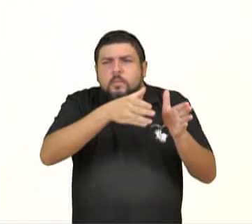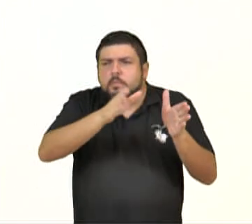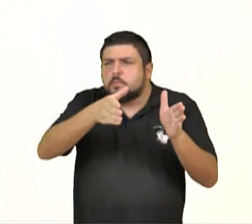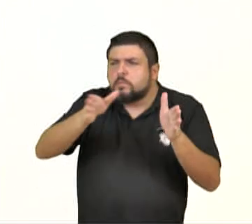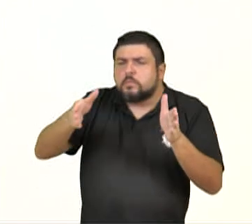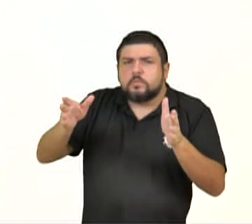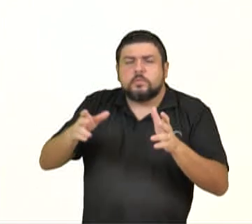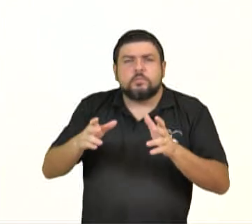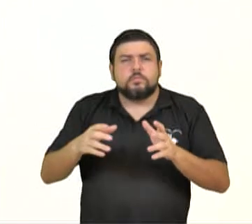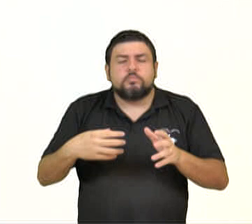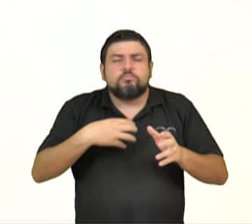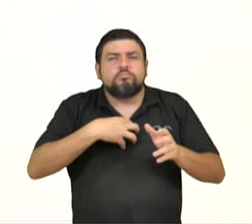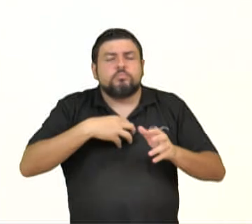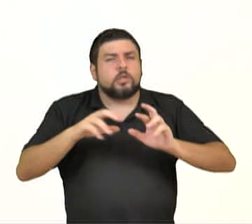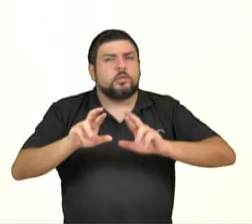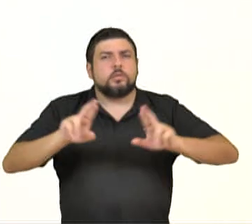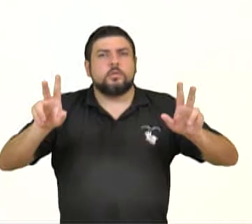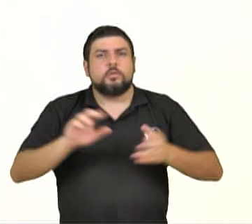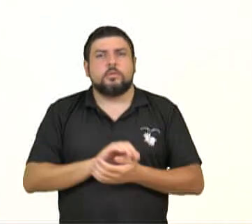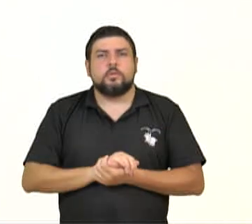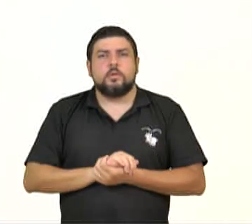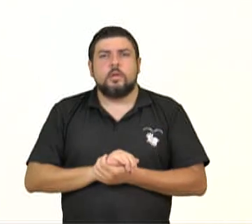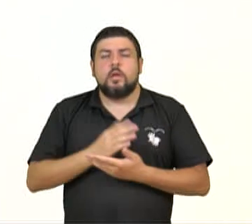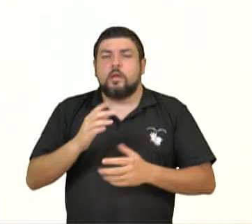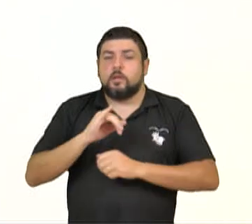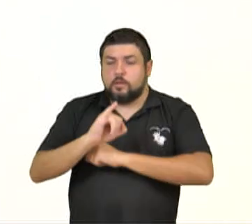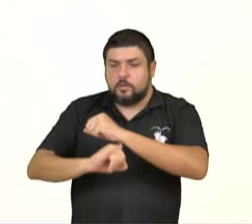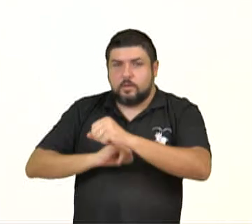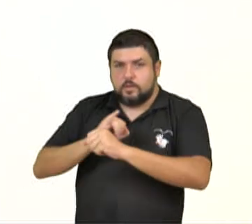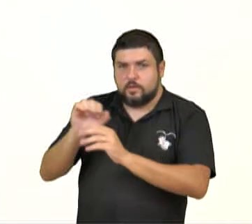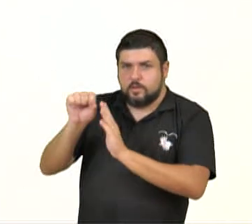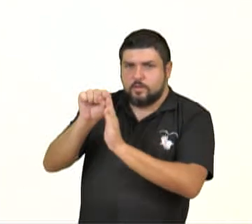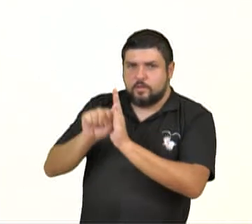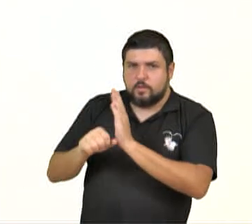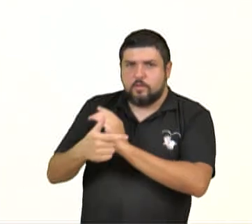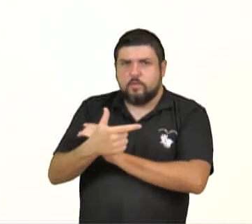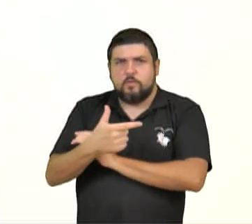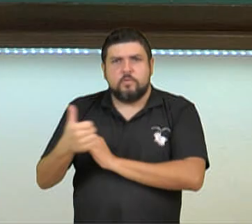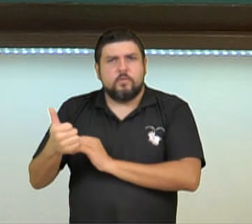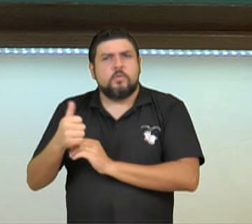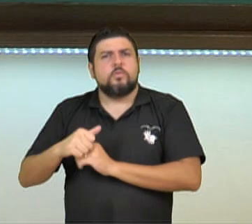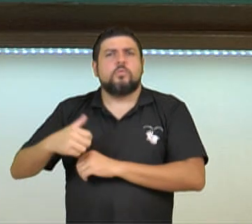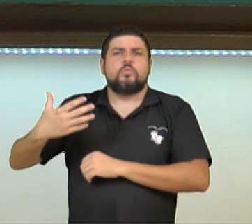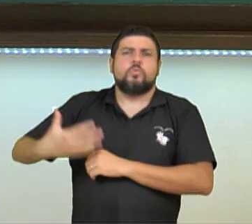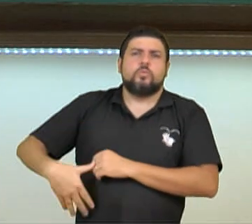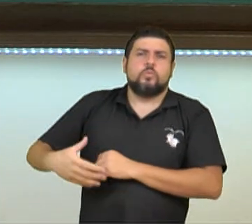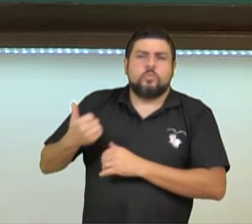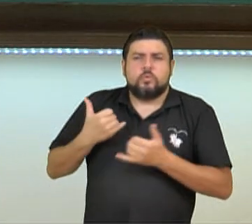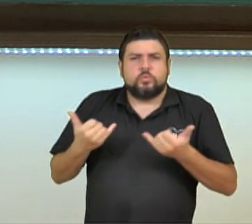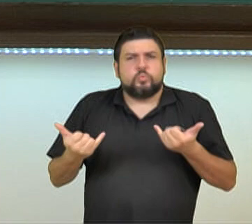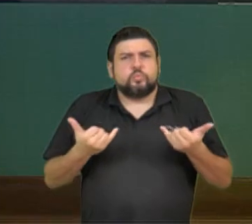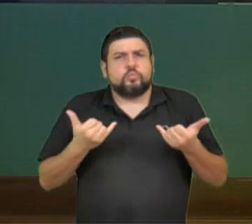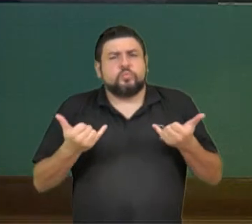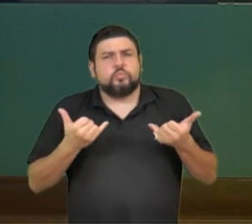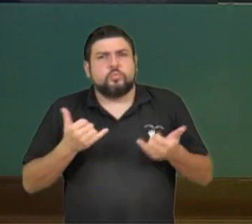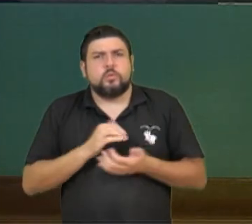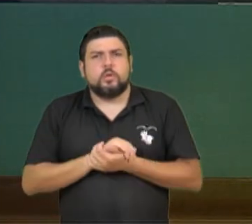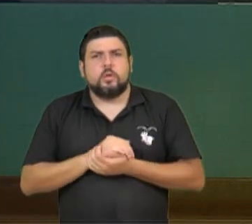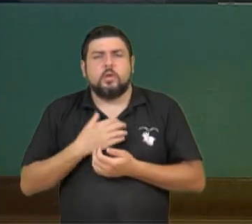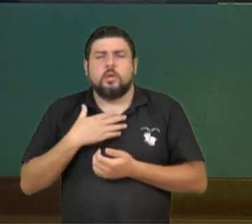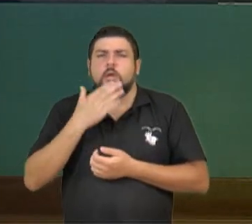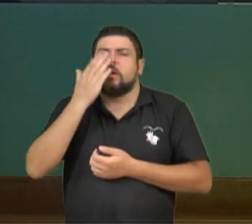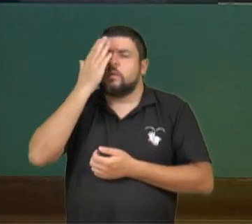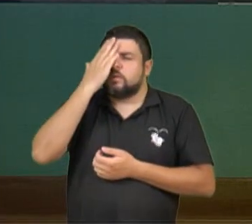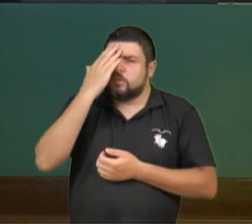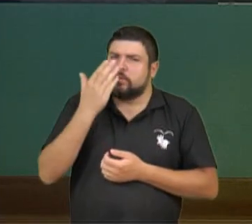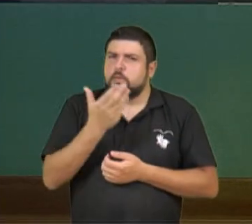diferencia-se tanto essa questão da internet no século XXI. Nunca tivemos tantas informações. Tenho certeza que você, muitas